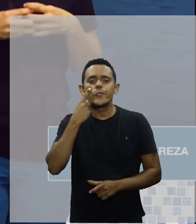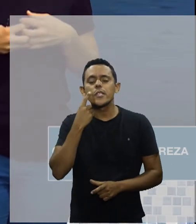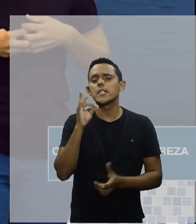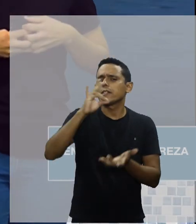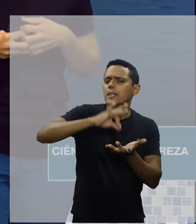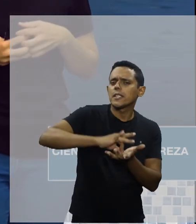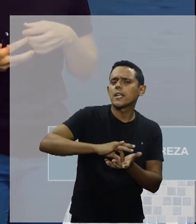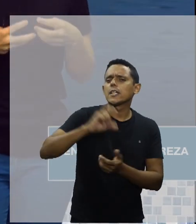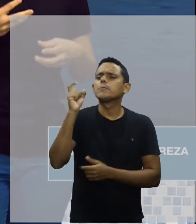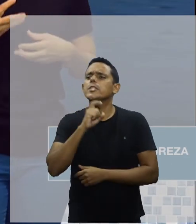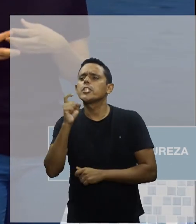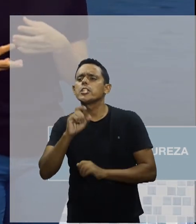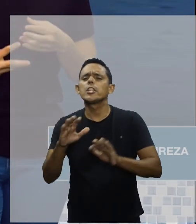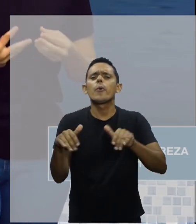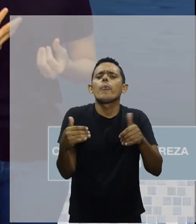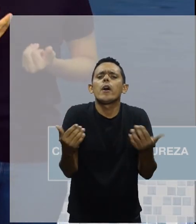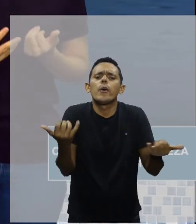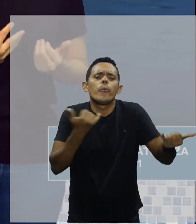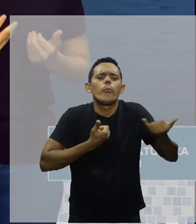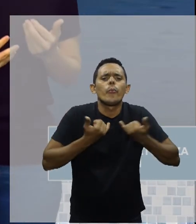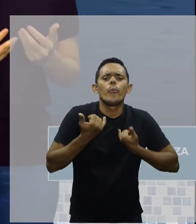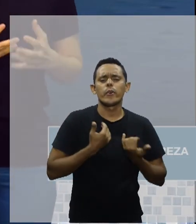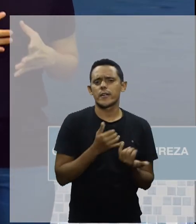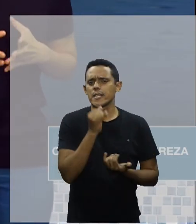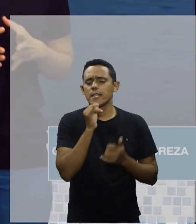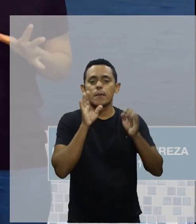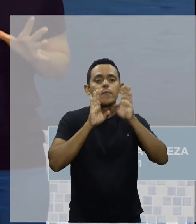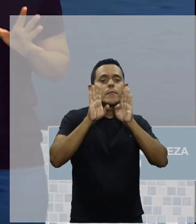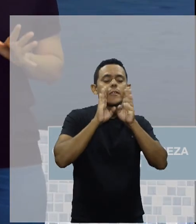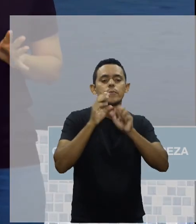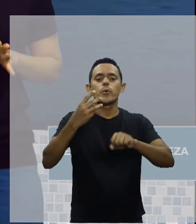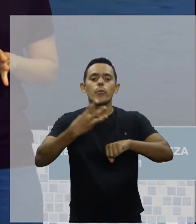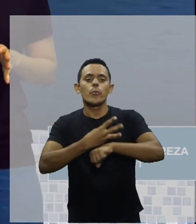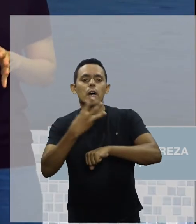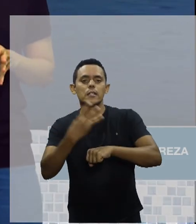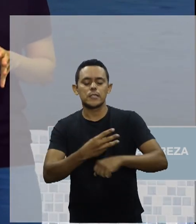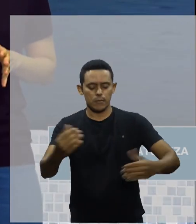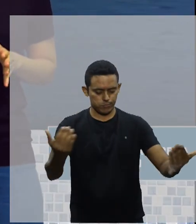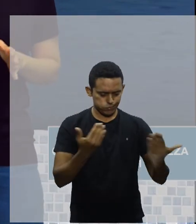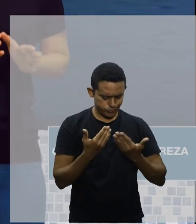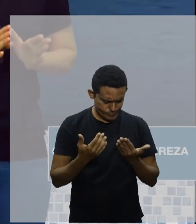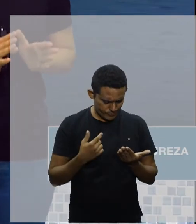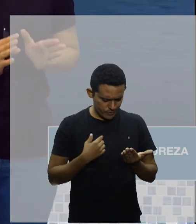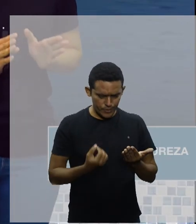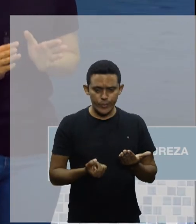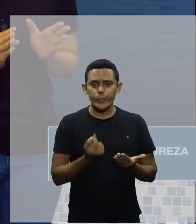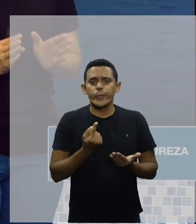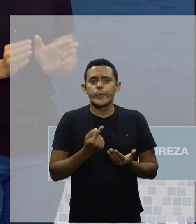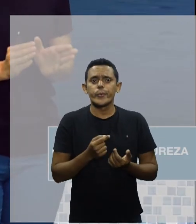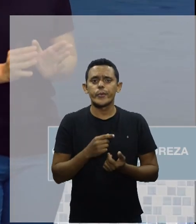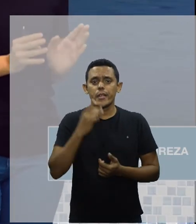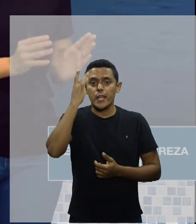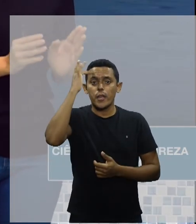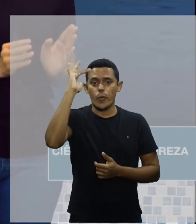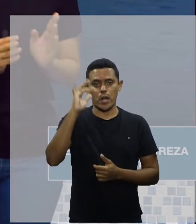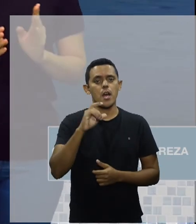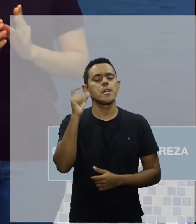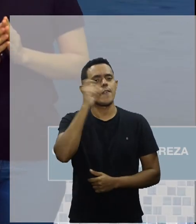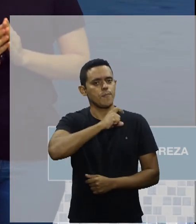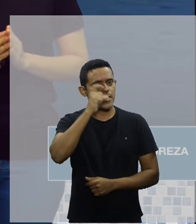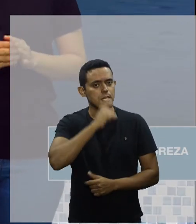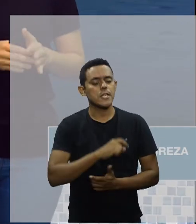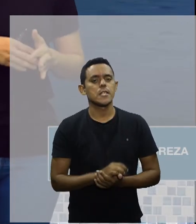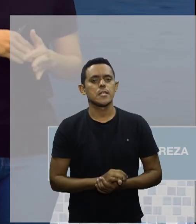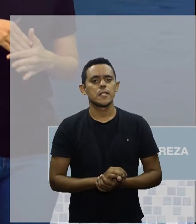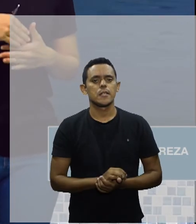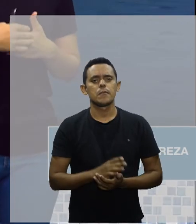recebeu ali viu no facebook recebeu pelo whatsapp uma notícia que você desconfia que seja falsa onde é que eu posso buscar se essa notícia é